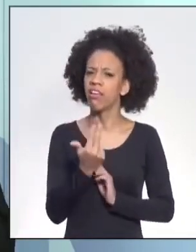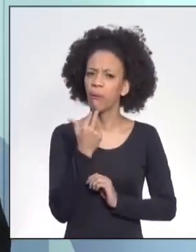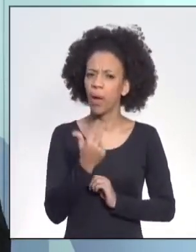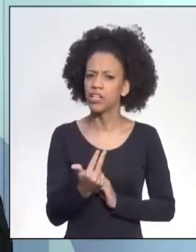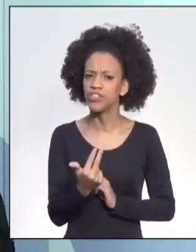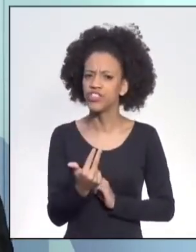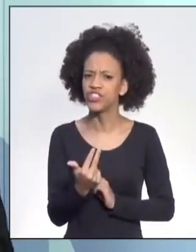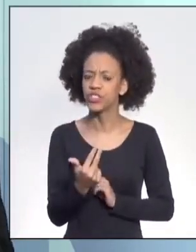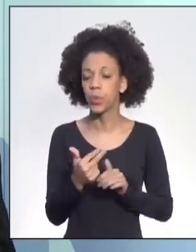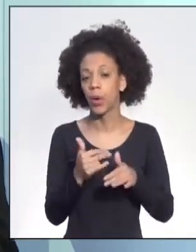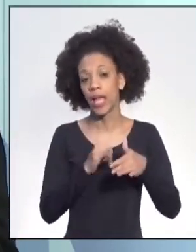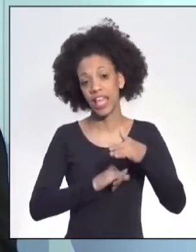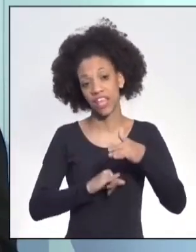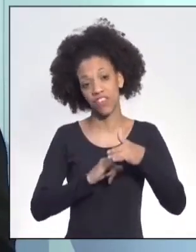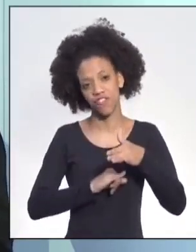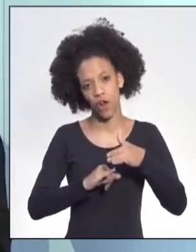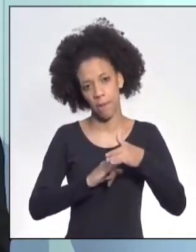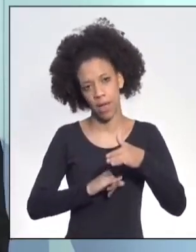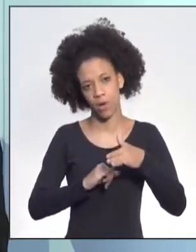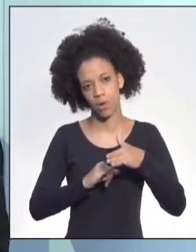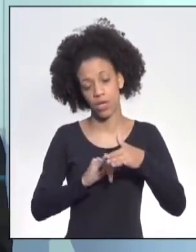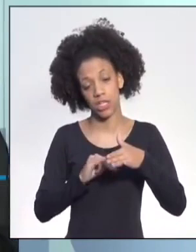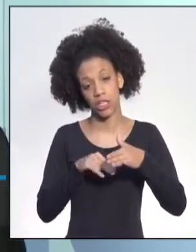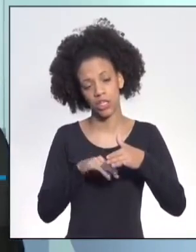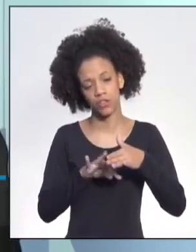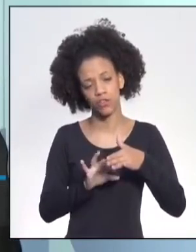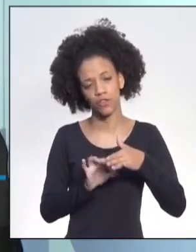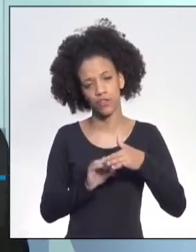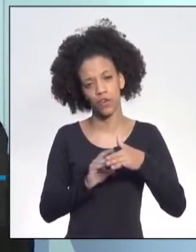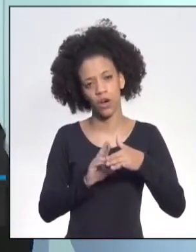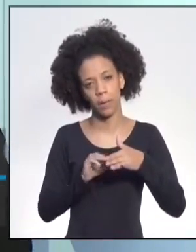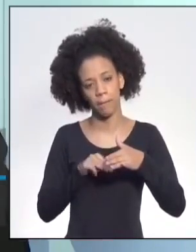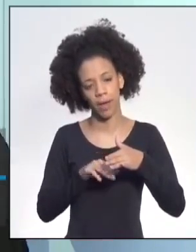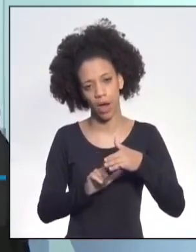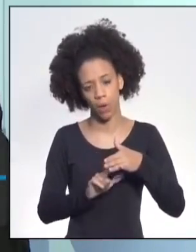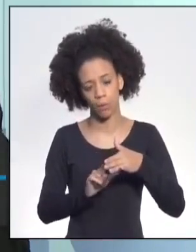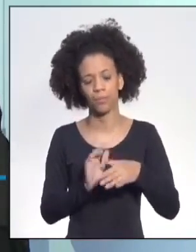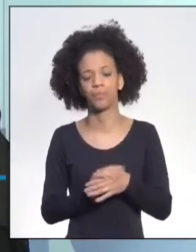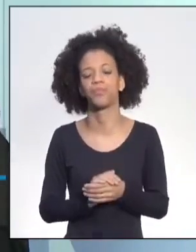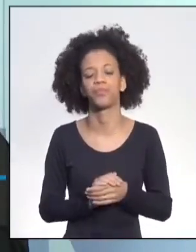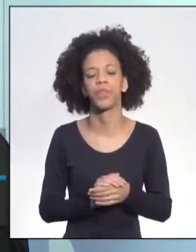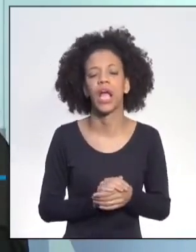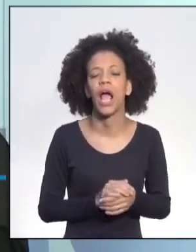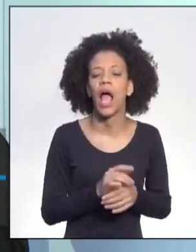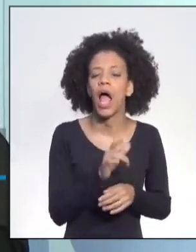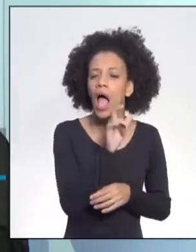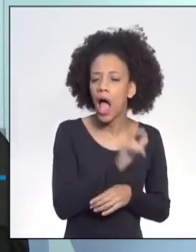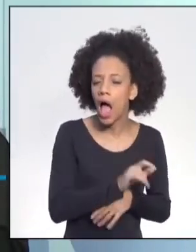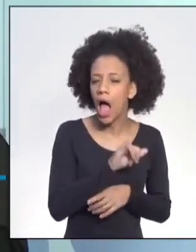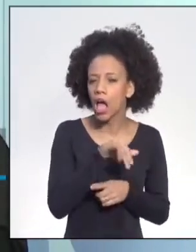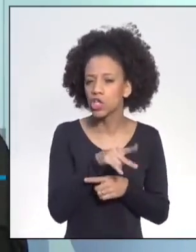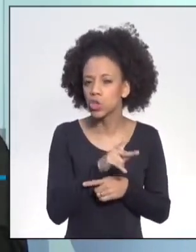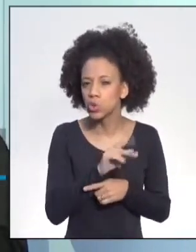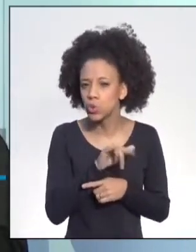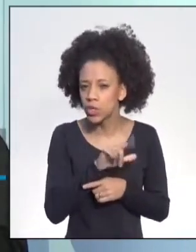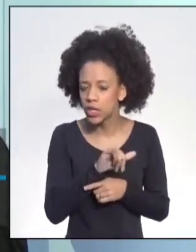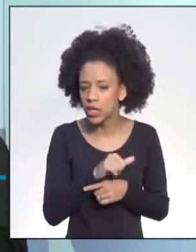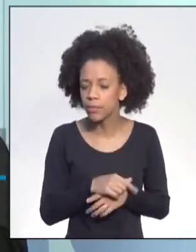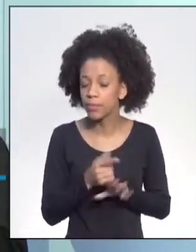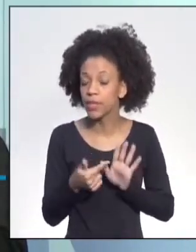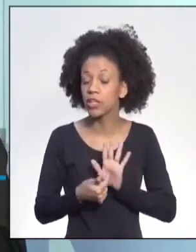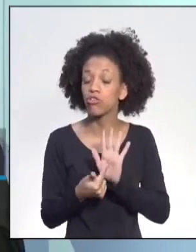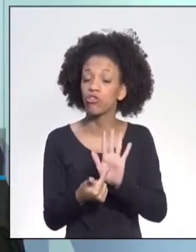linguagem informal. A Júlia, ela afirma que essas imagens, elas indicam